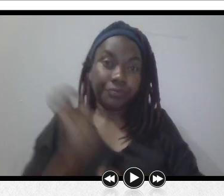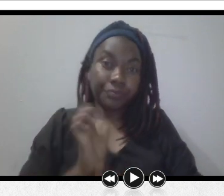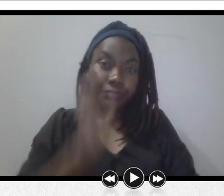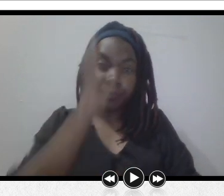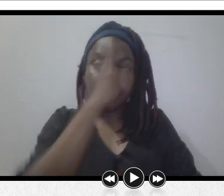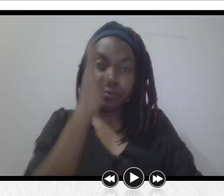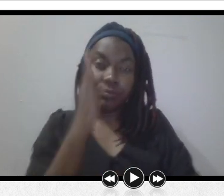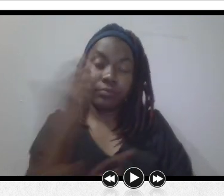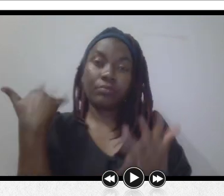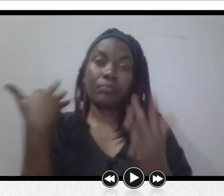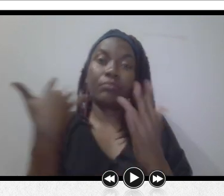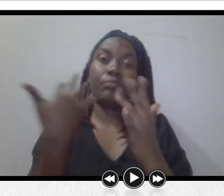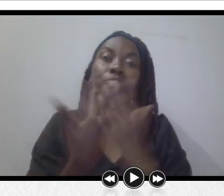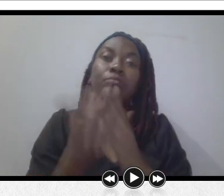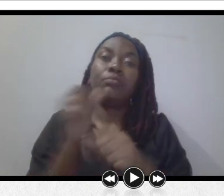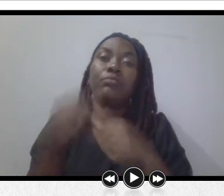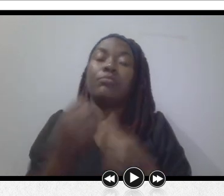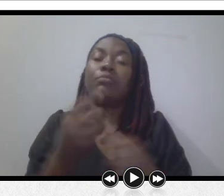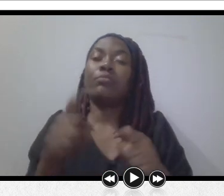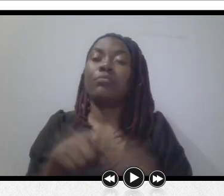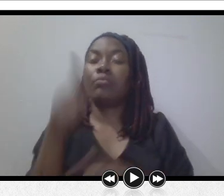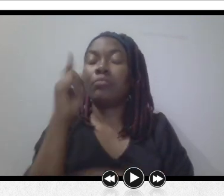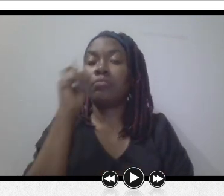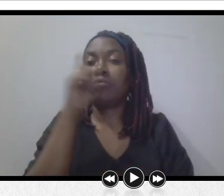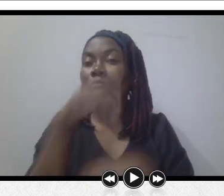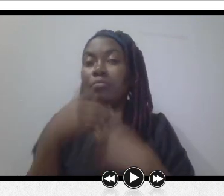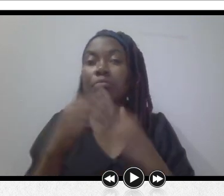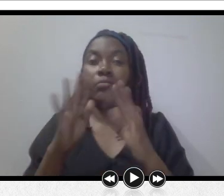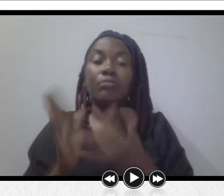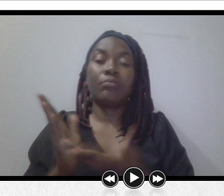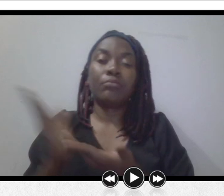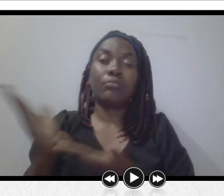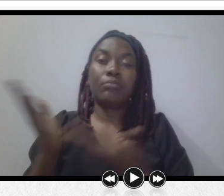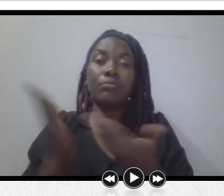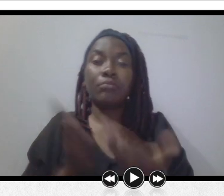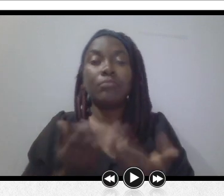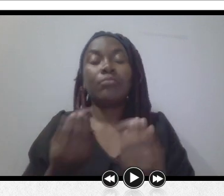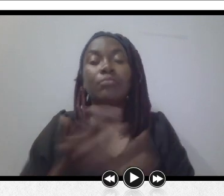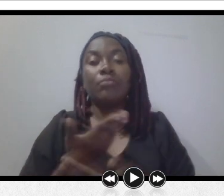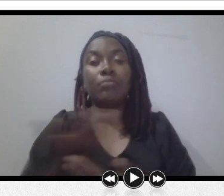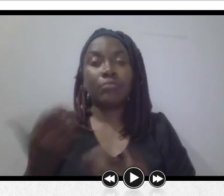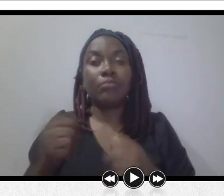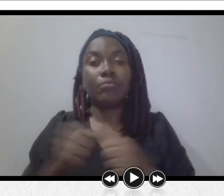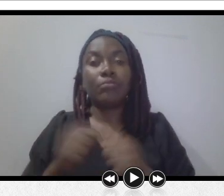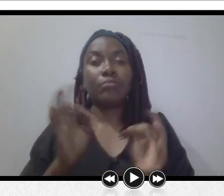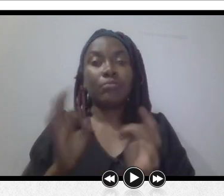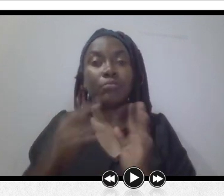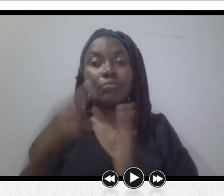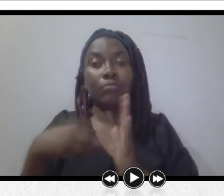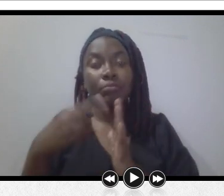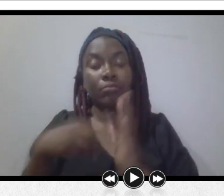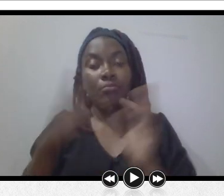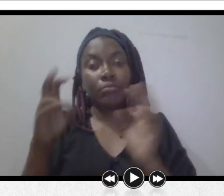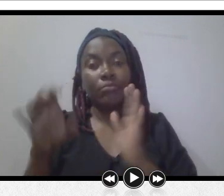essas trajetórias, inovações e também os desafios. Então, fica aqui o convite para que vocês façam aqui uma leitura sobre